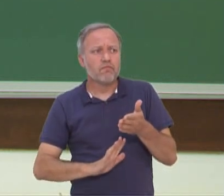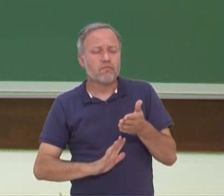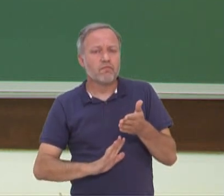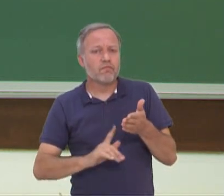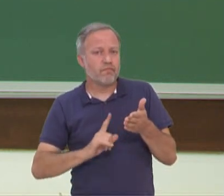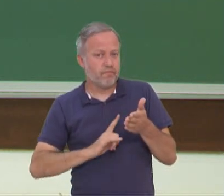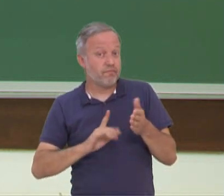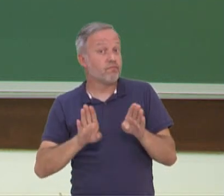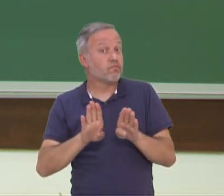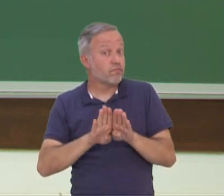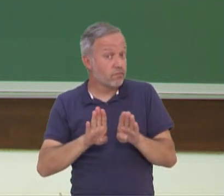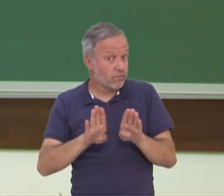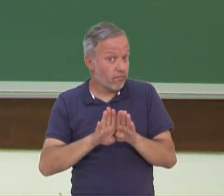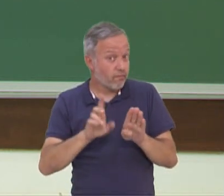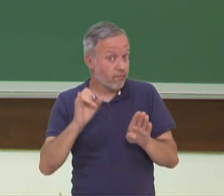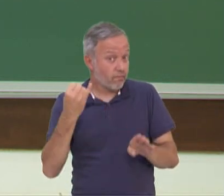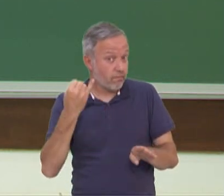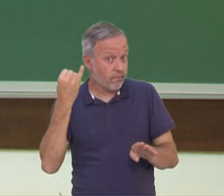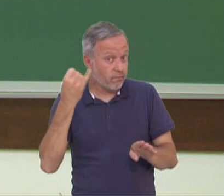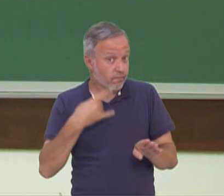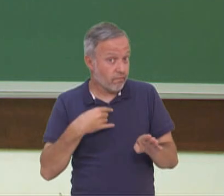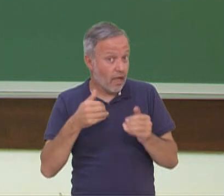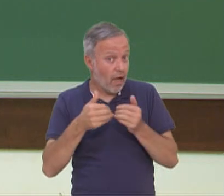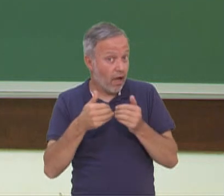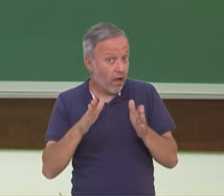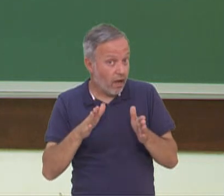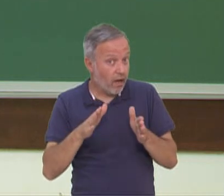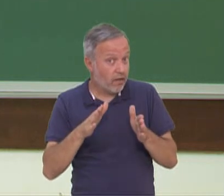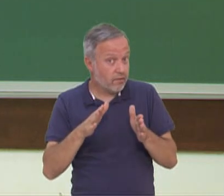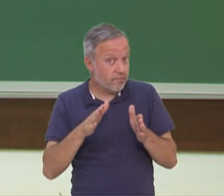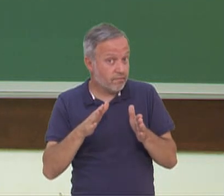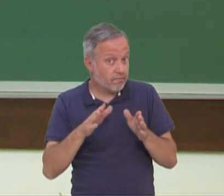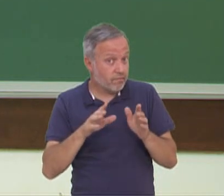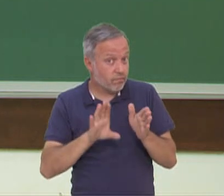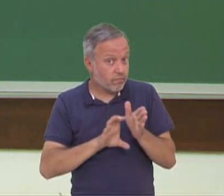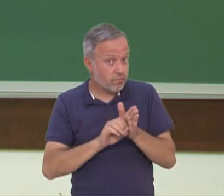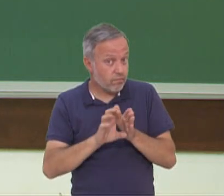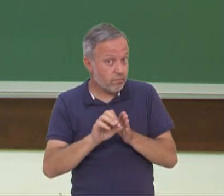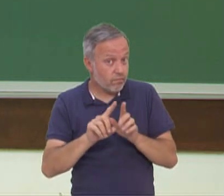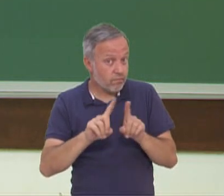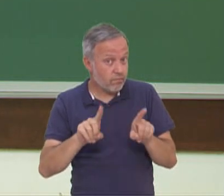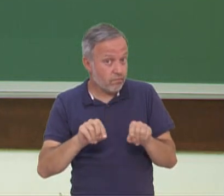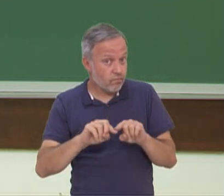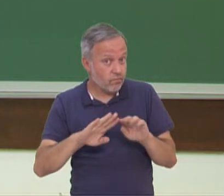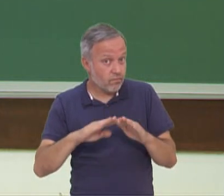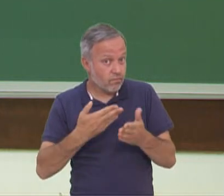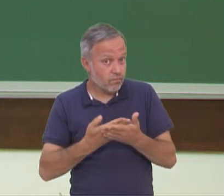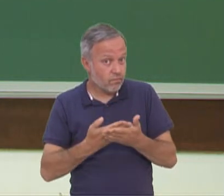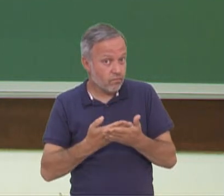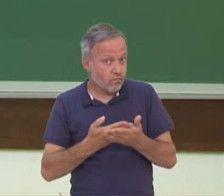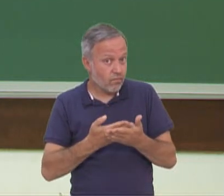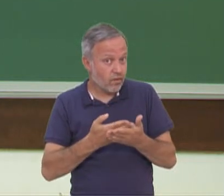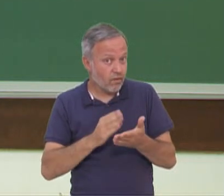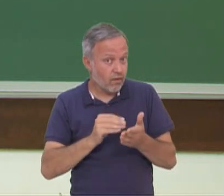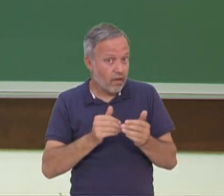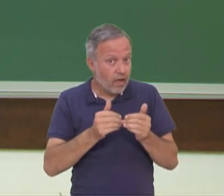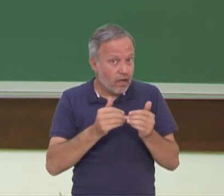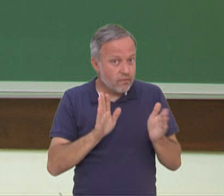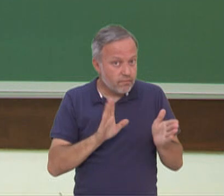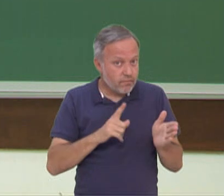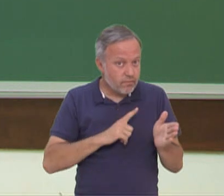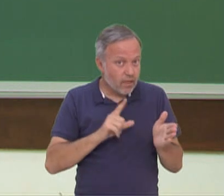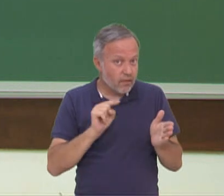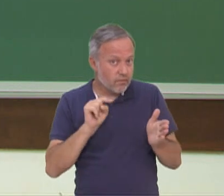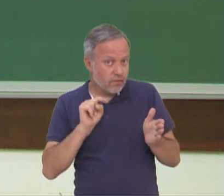sua presença lá pelo Sala de Aula, pelo Classroom, no link presença em cada uma das aulas, não só as de biologia, as aulas de